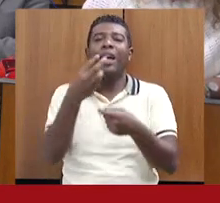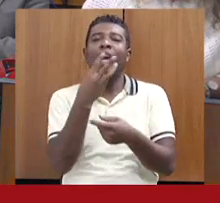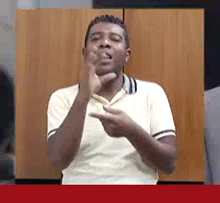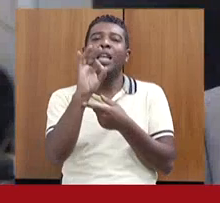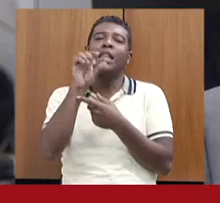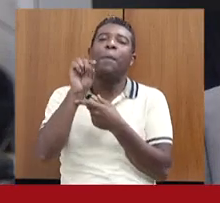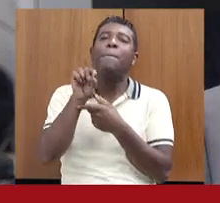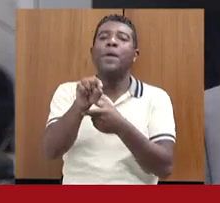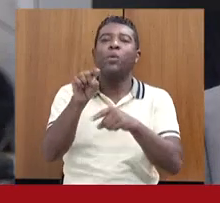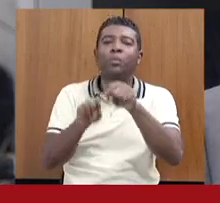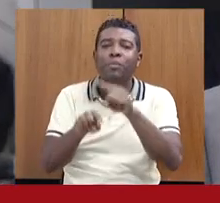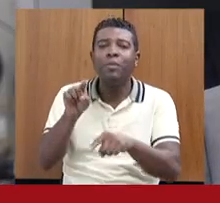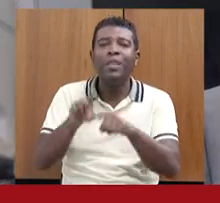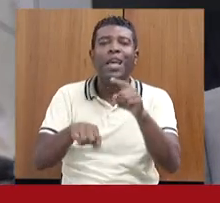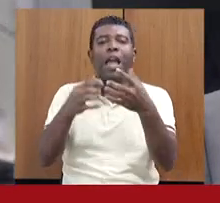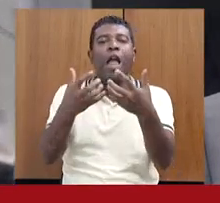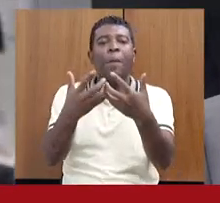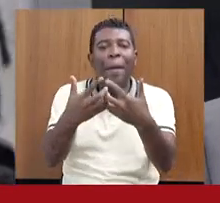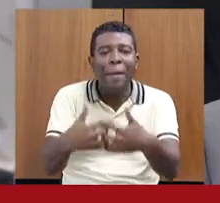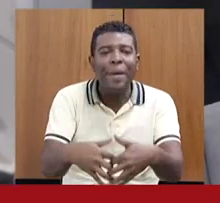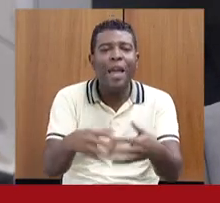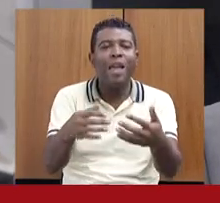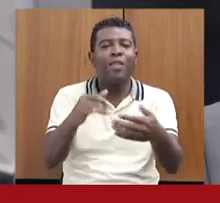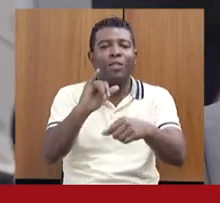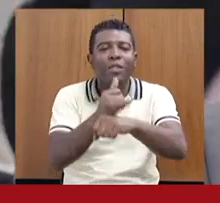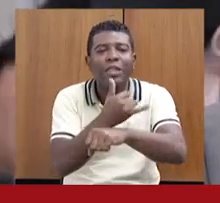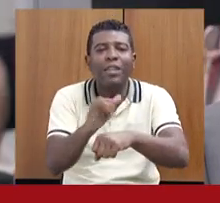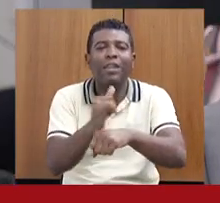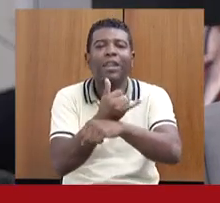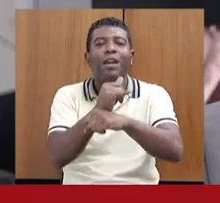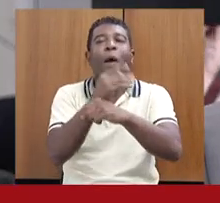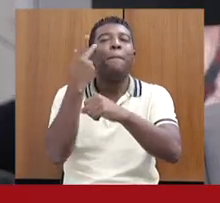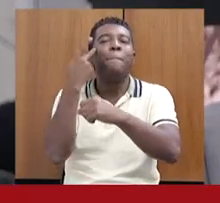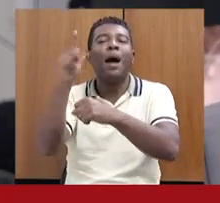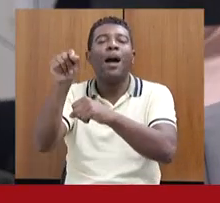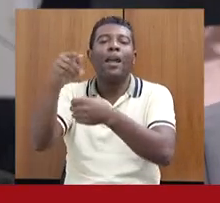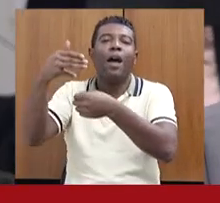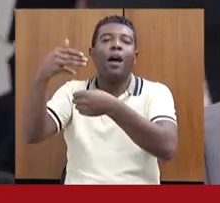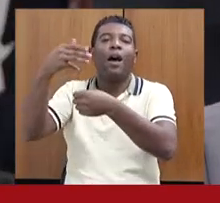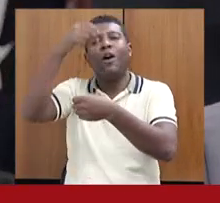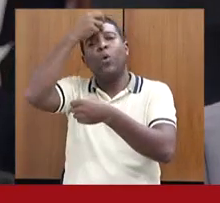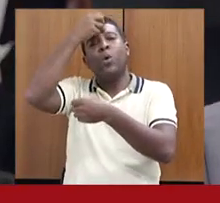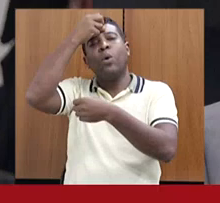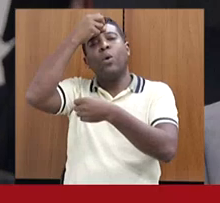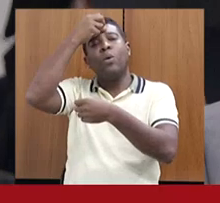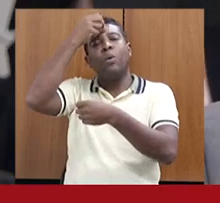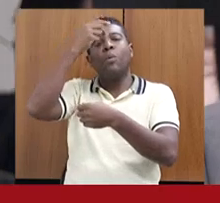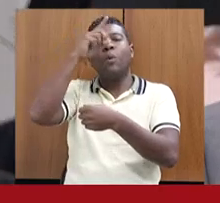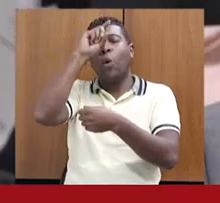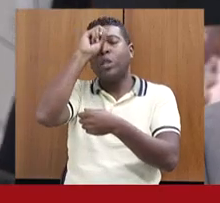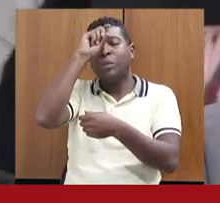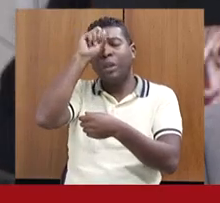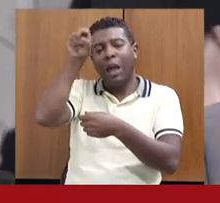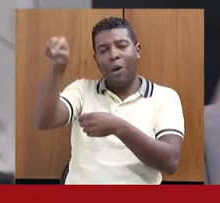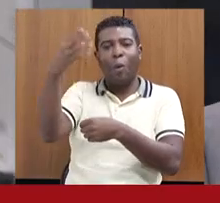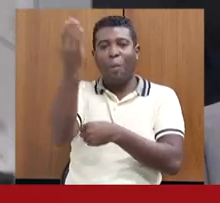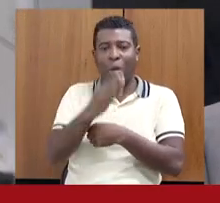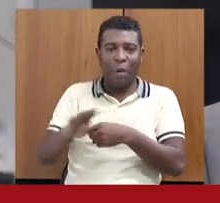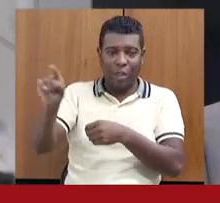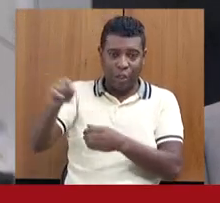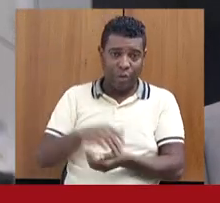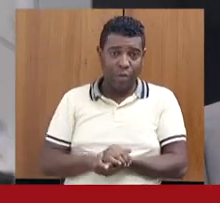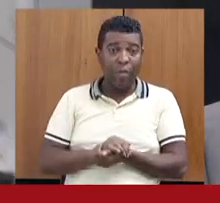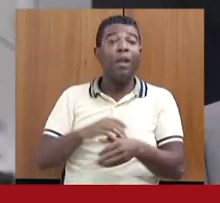entre equipamentos, utensílios e insumos para o complexo hospitalar de Brumadinho. Foram iniciados cursos profissionalizantes